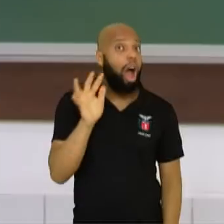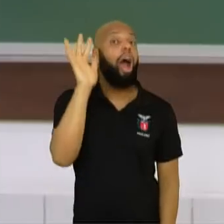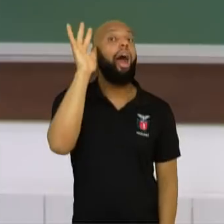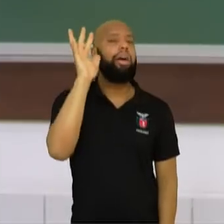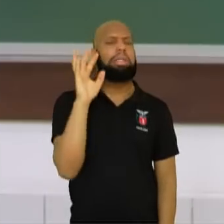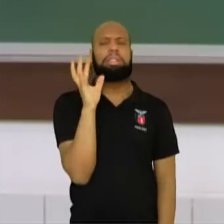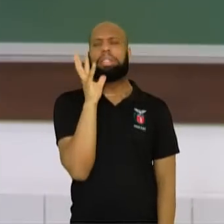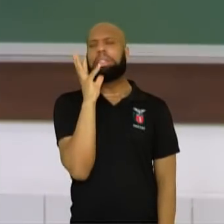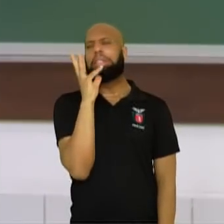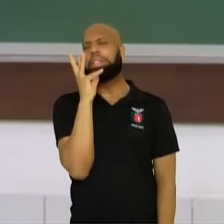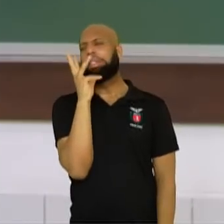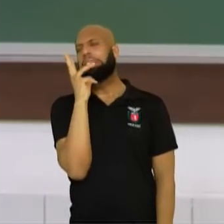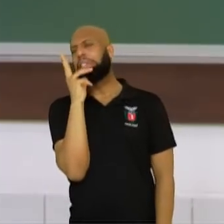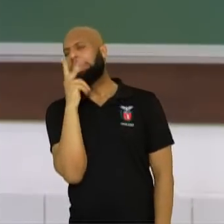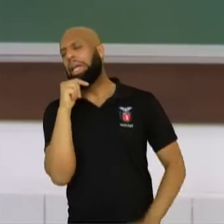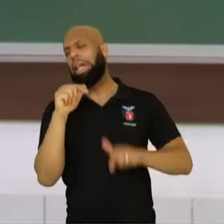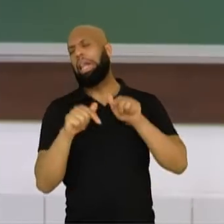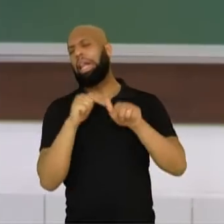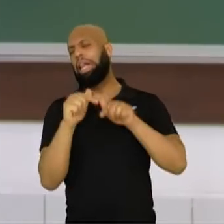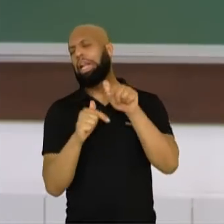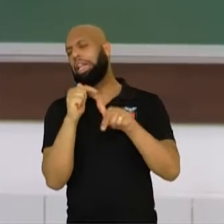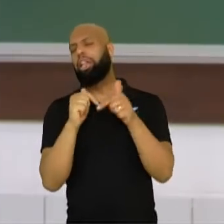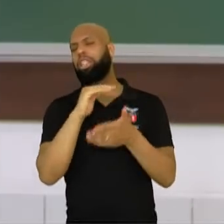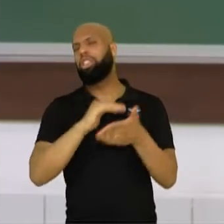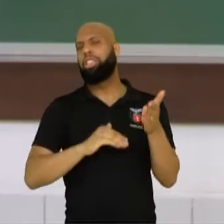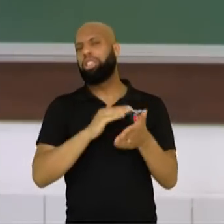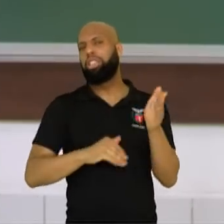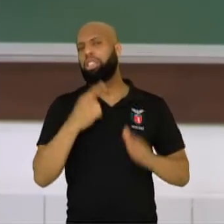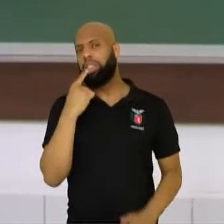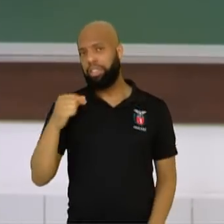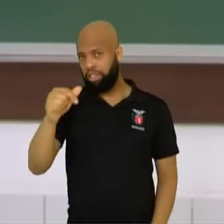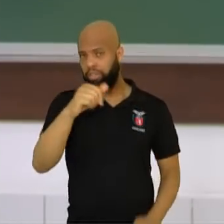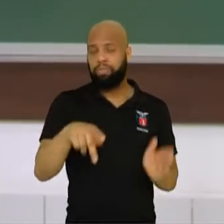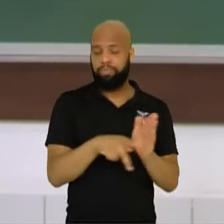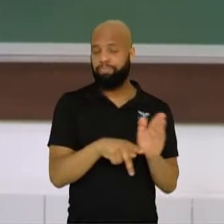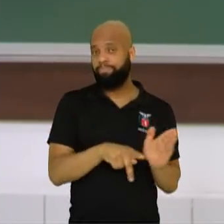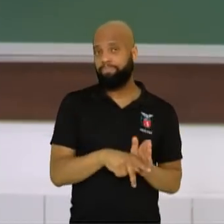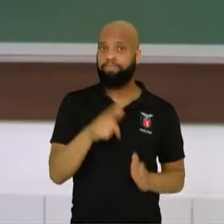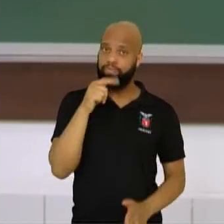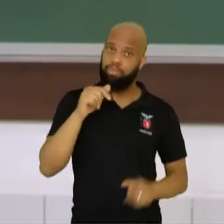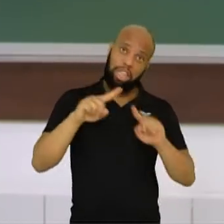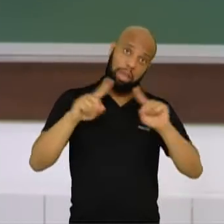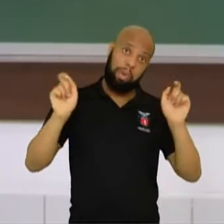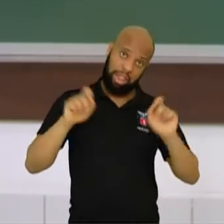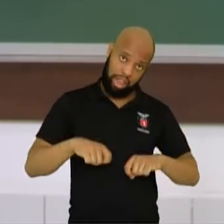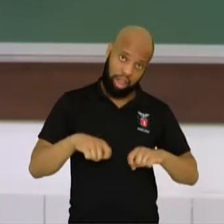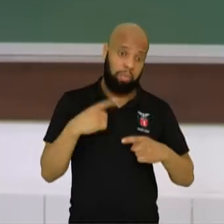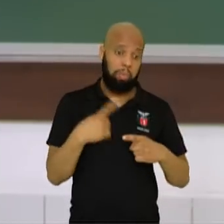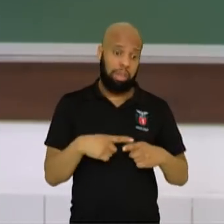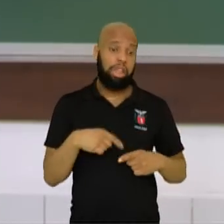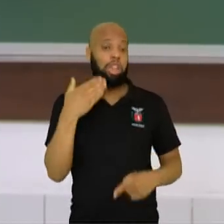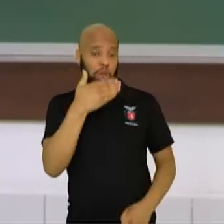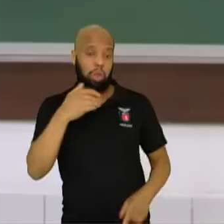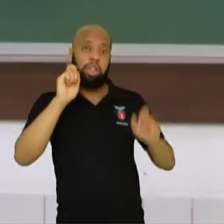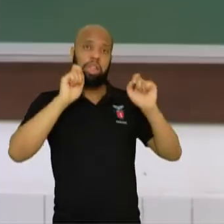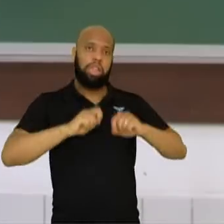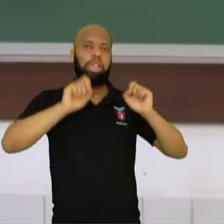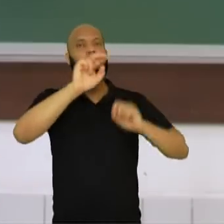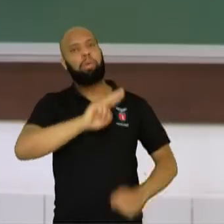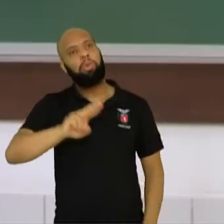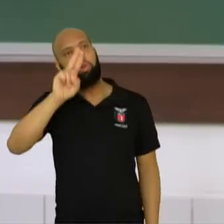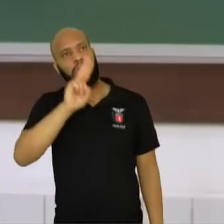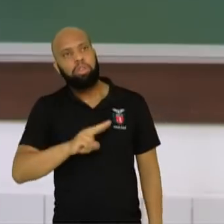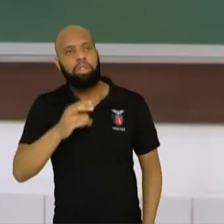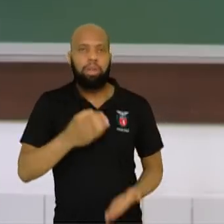de ir na praia, brincar, nadar e se divertir. Então a água salgada, ela tem uma função, com certeza. Aqui a